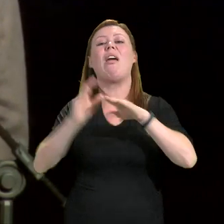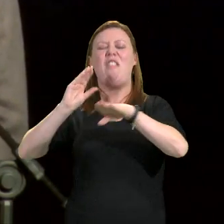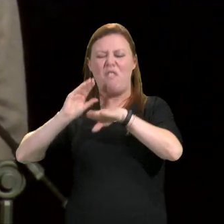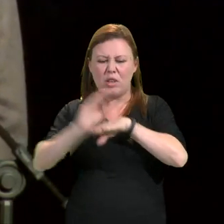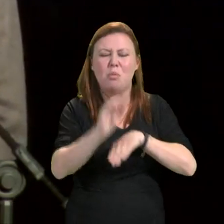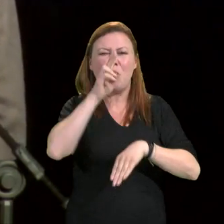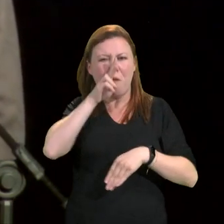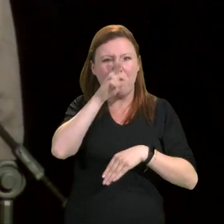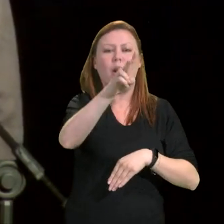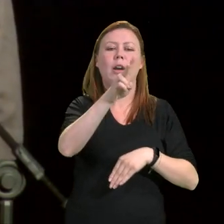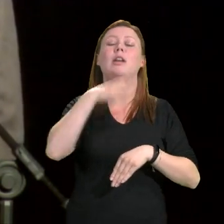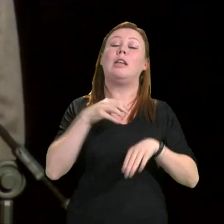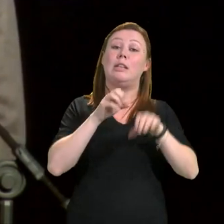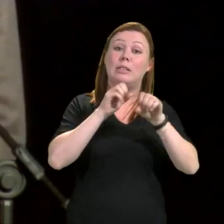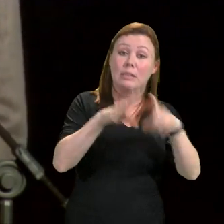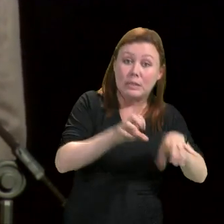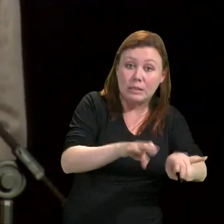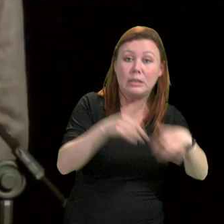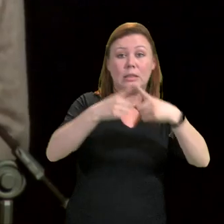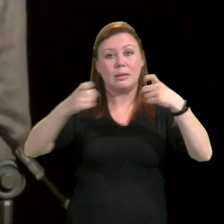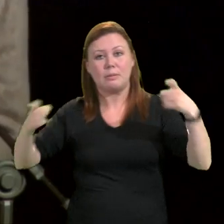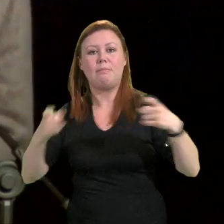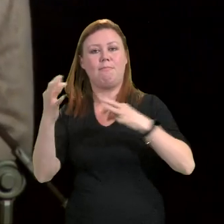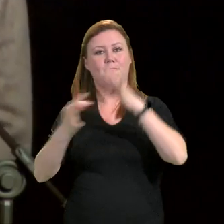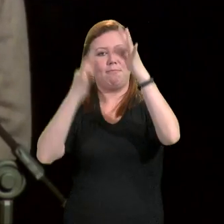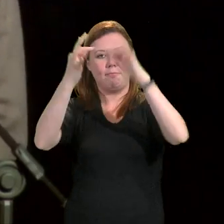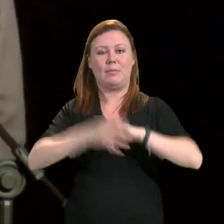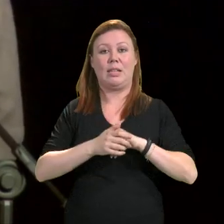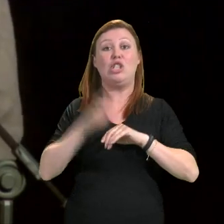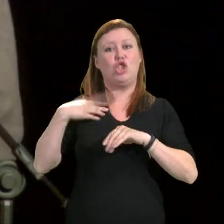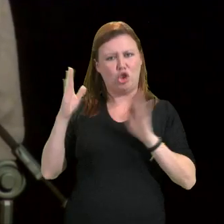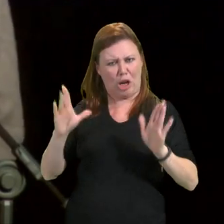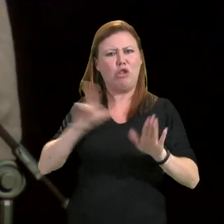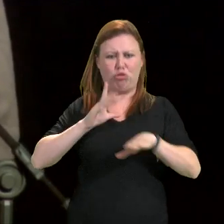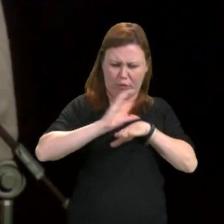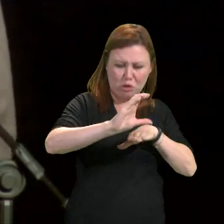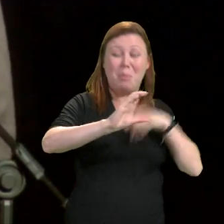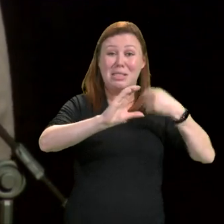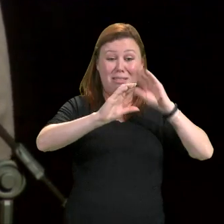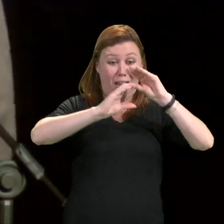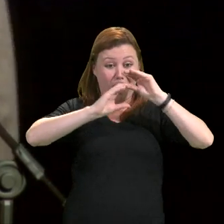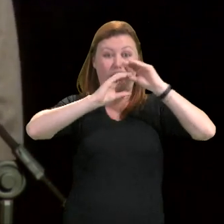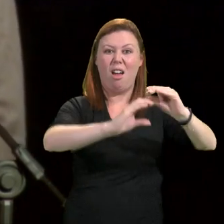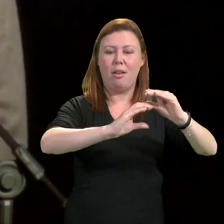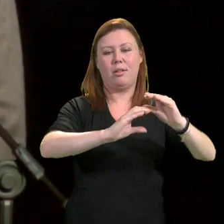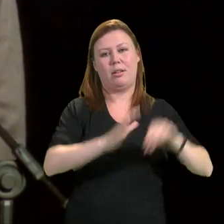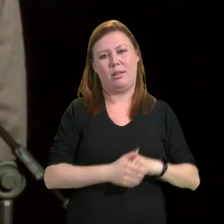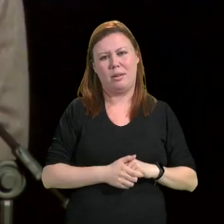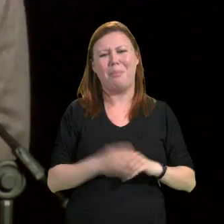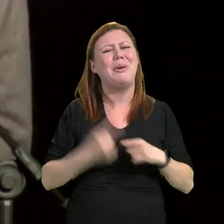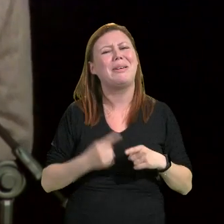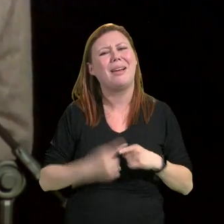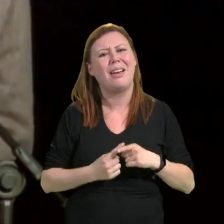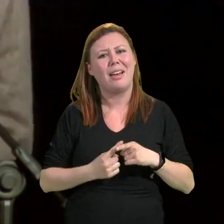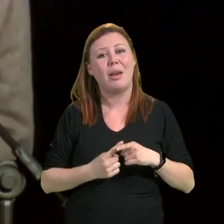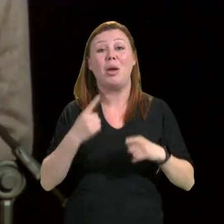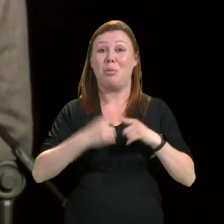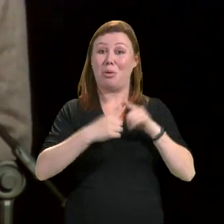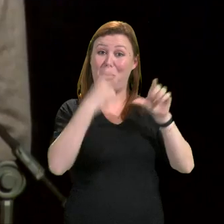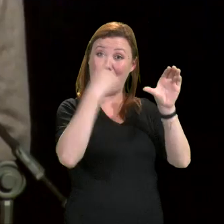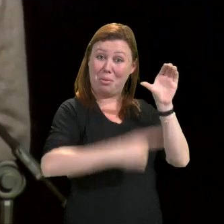ciência, tecnologia e inovação, mas aumentar o investimento que já havia sendo feito. Sabe por quê? Porque o comunista do